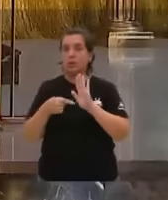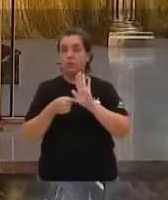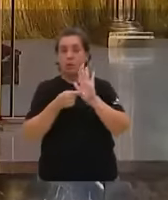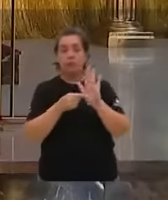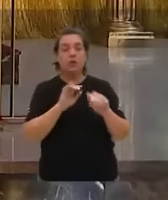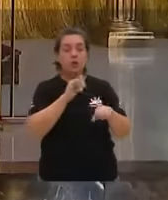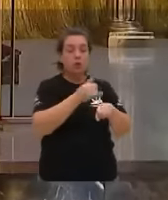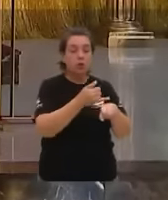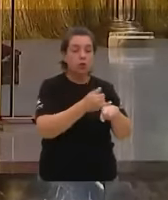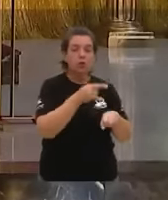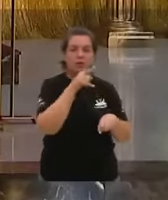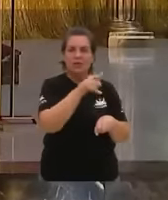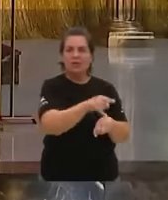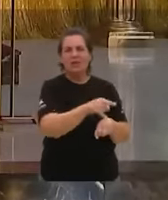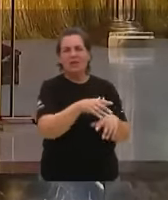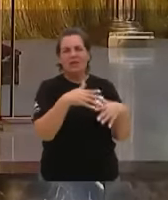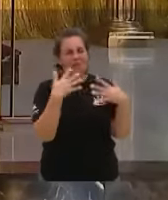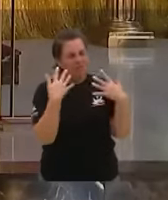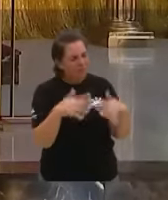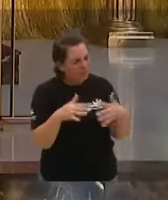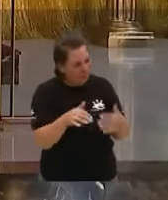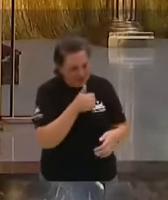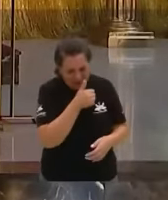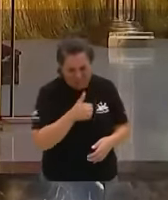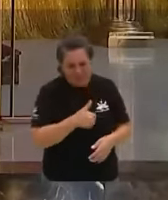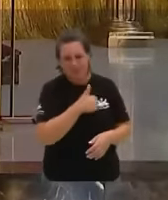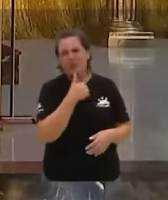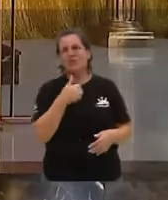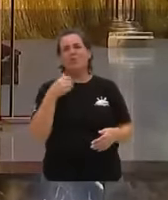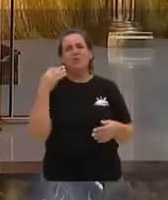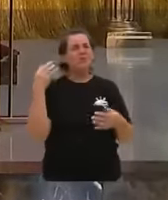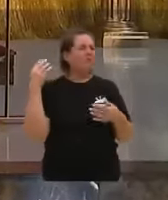lugar de total oblação do Cristo.